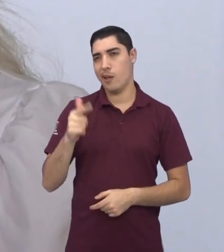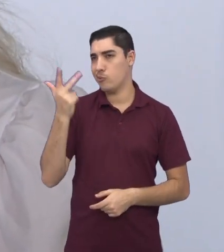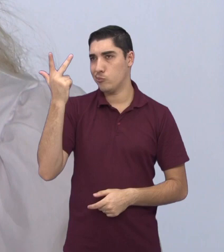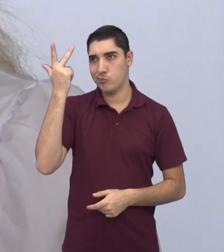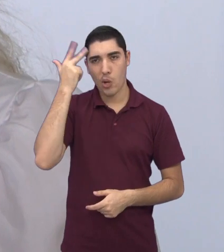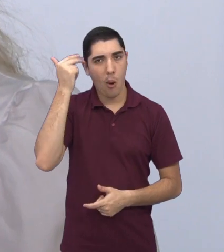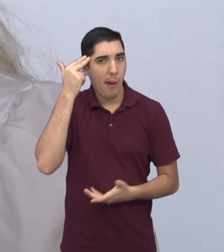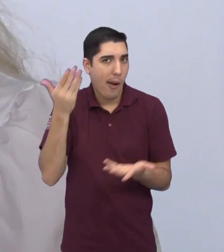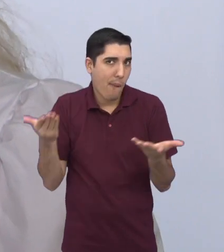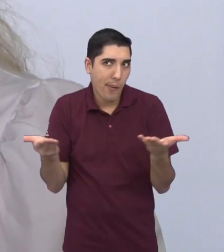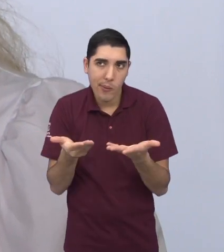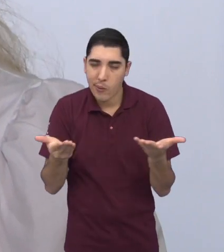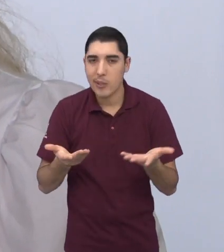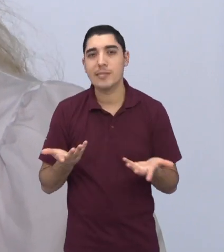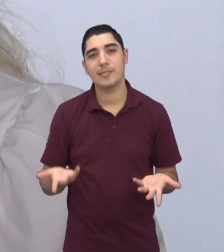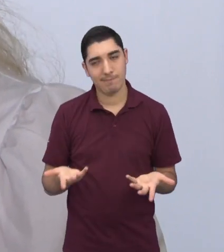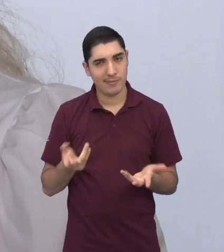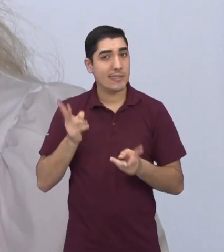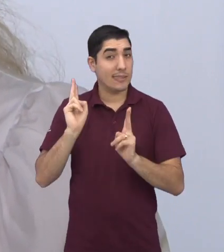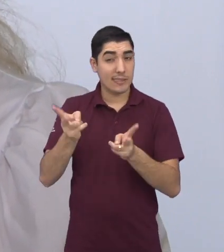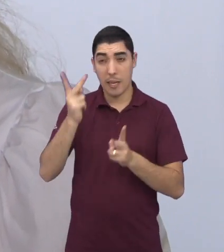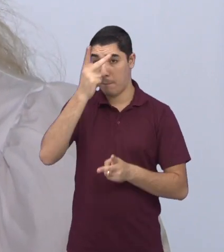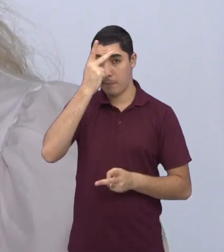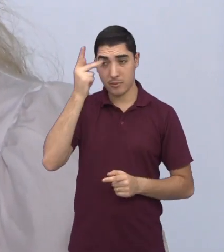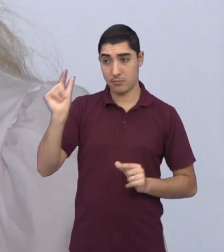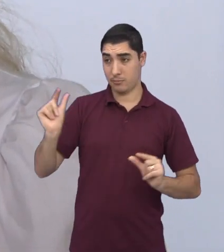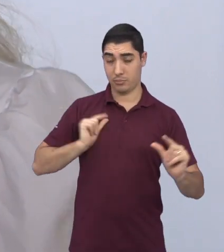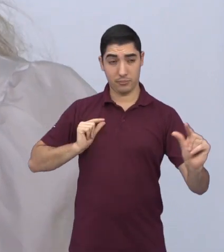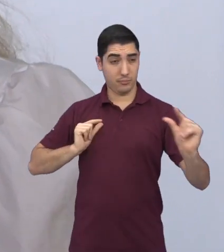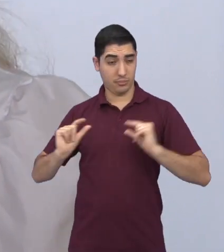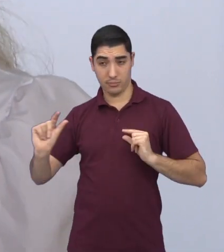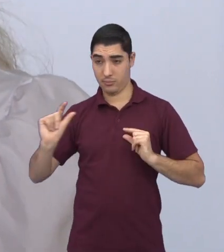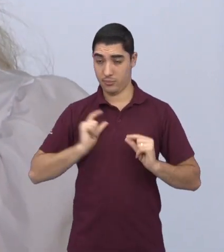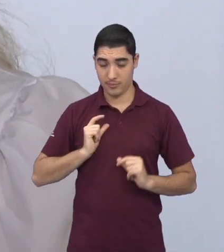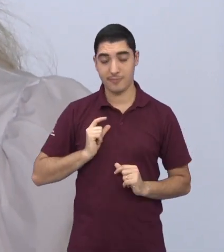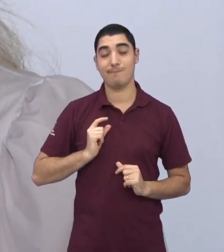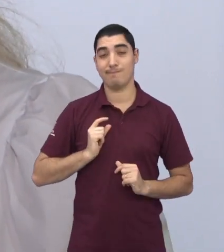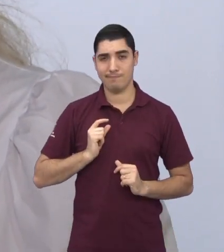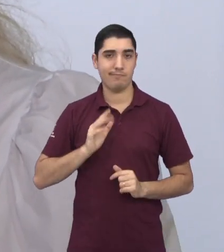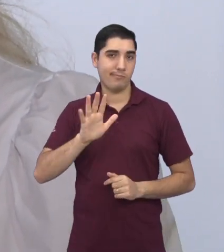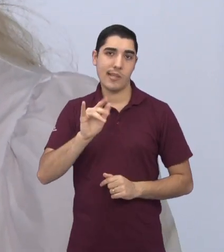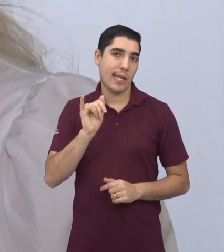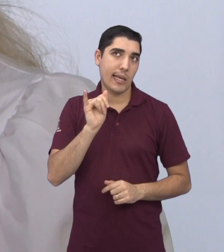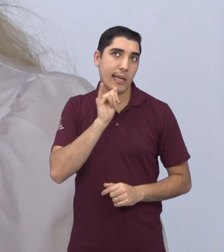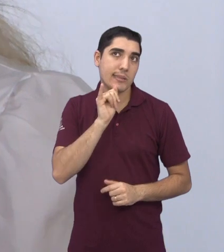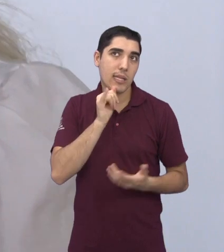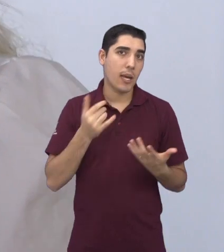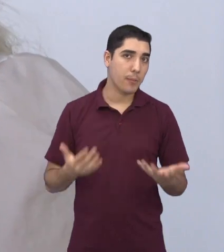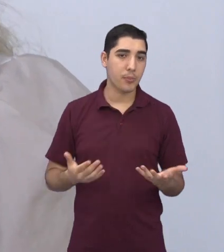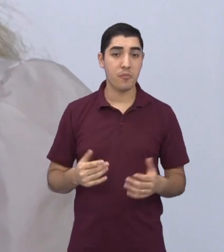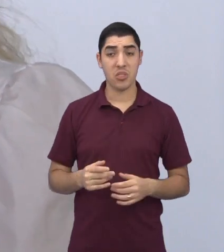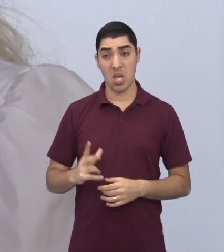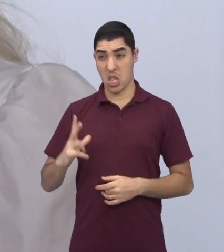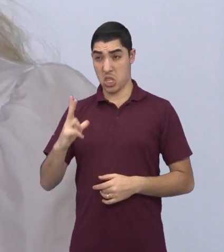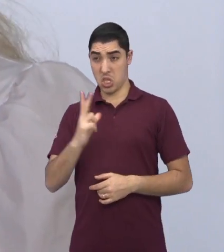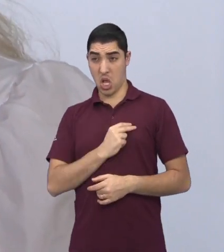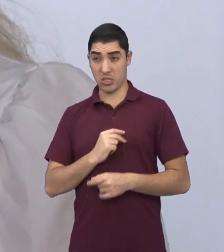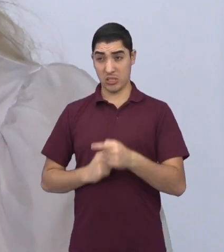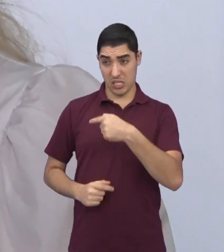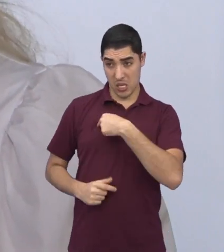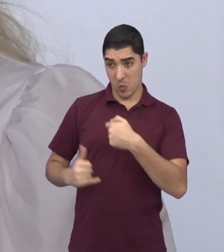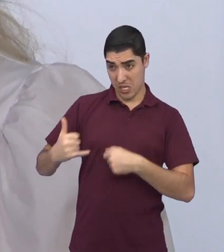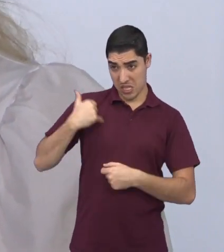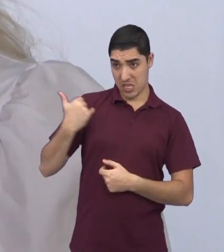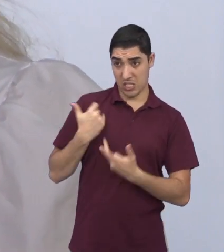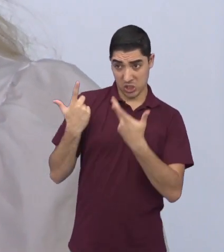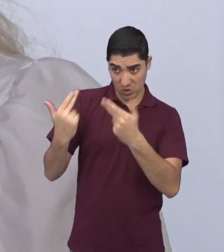comum isso aí, e realmente a gente ouve sempre. É, por exemplo, nossa, quando eu chegar na sua